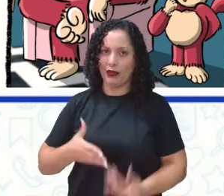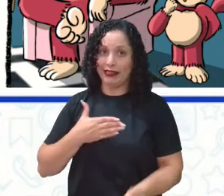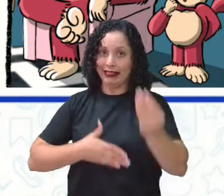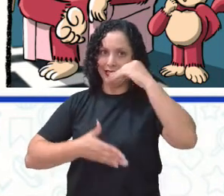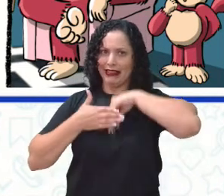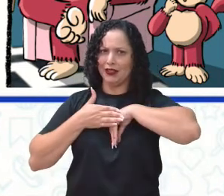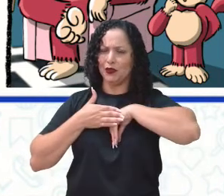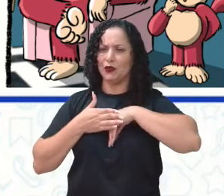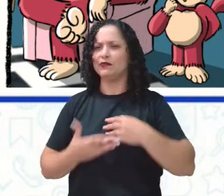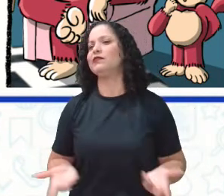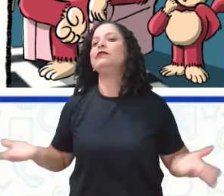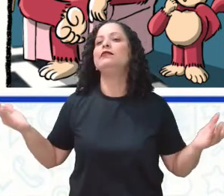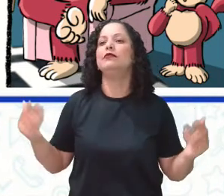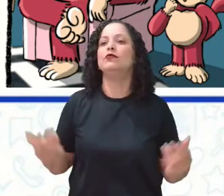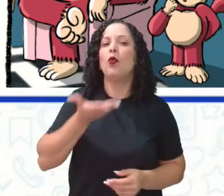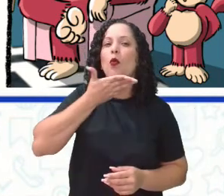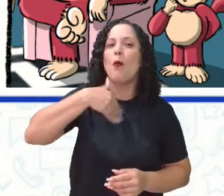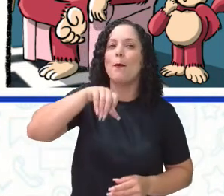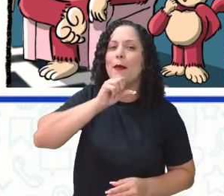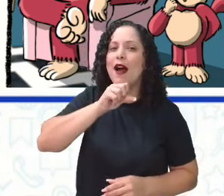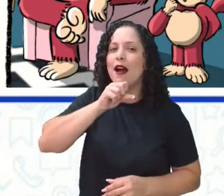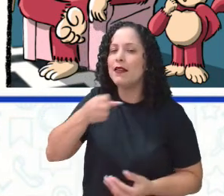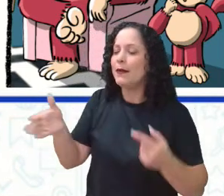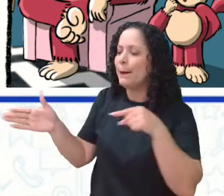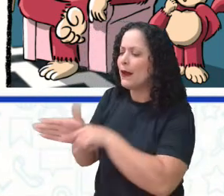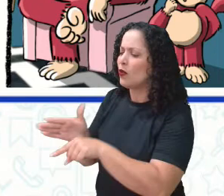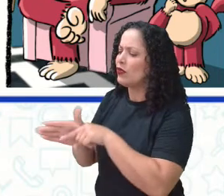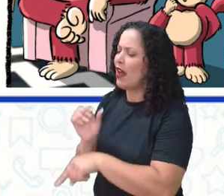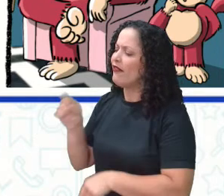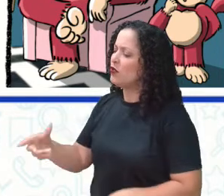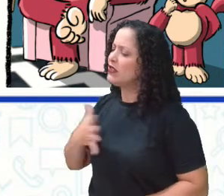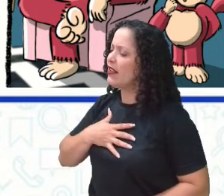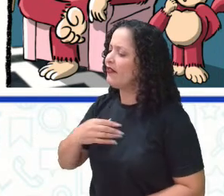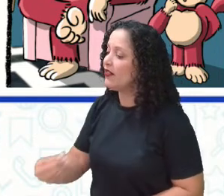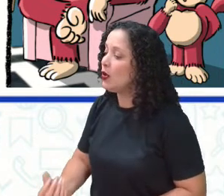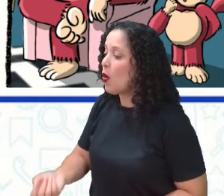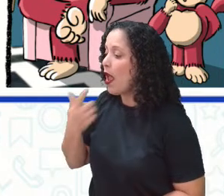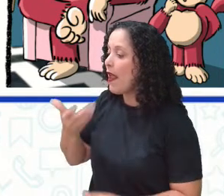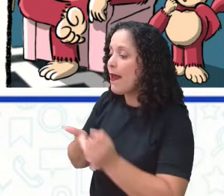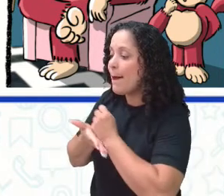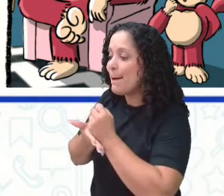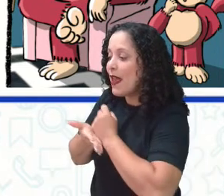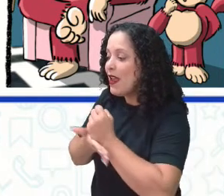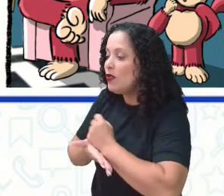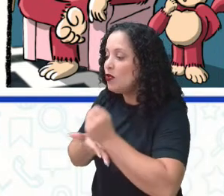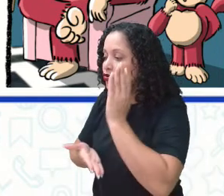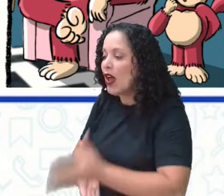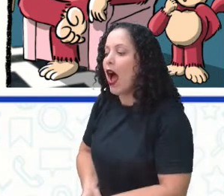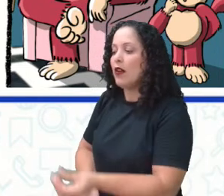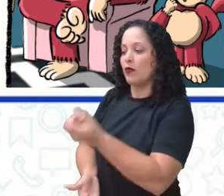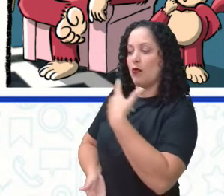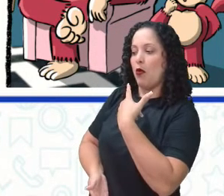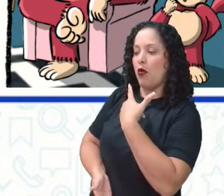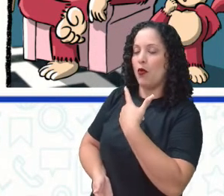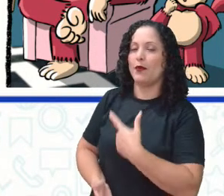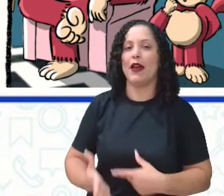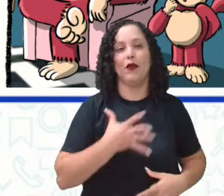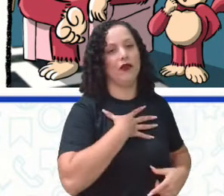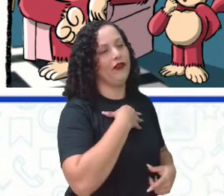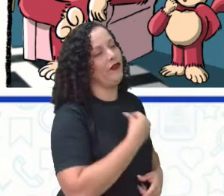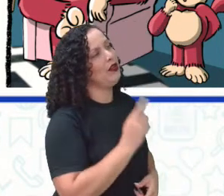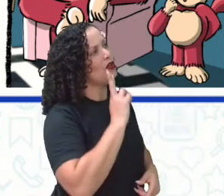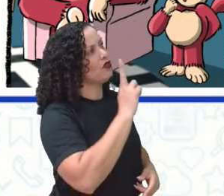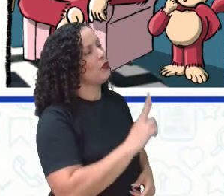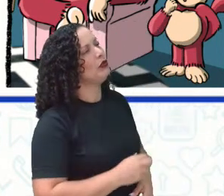pergunta, né? Caco está lá e pergunta para o seu filho, filho, você tomou o remédio? Aí o filho responde,